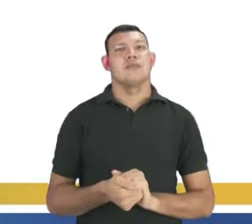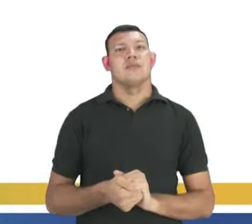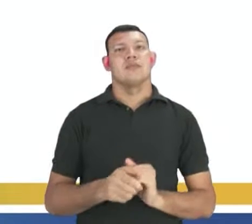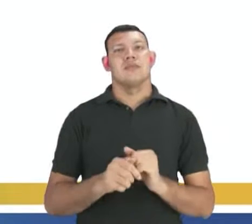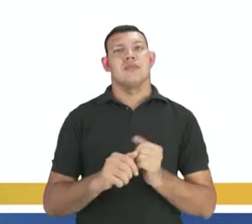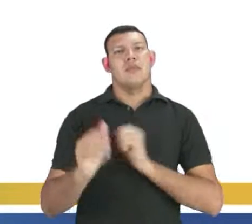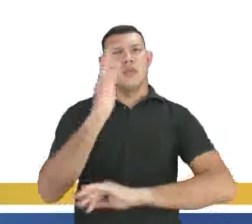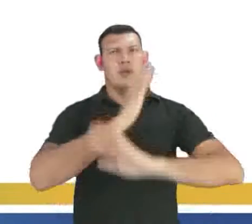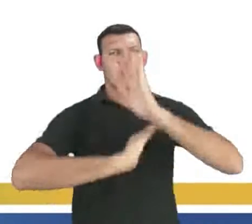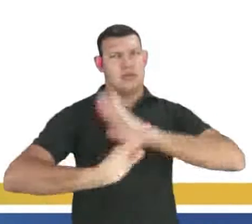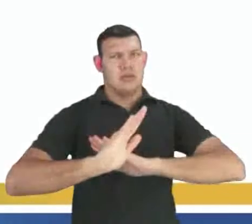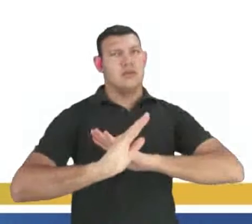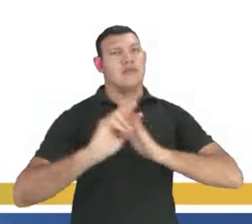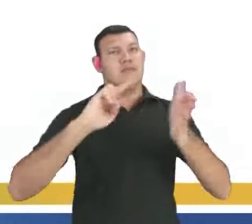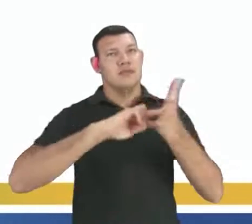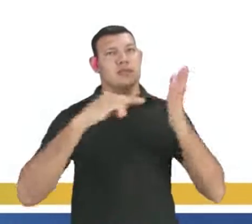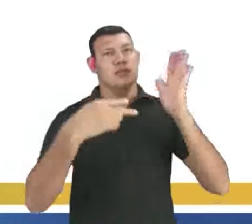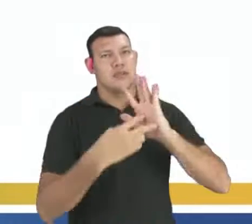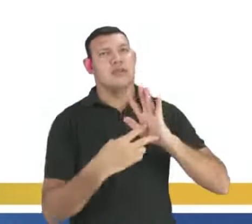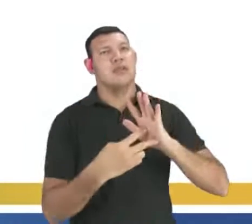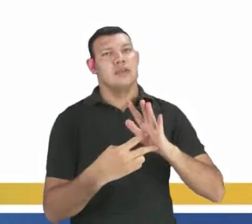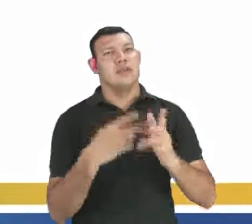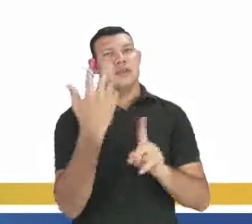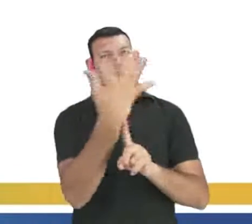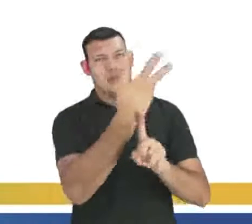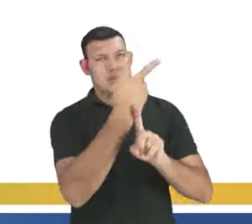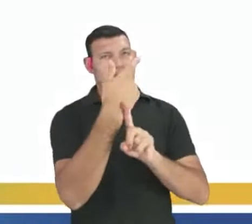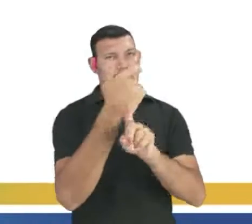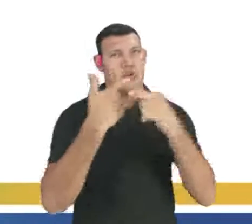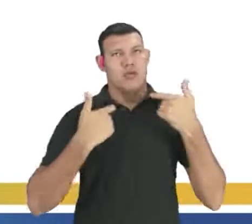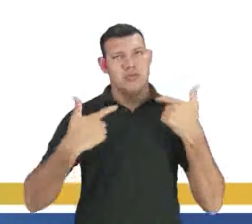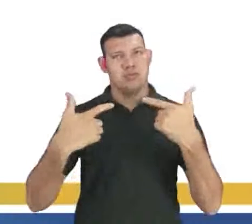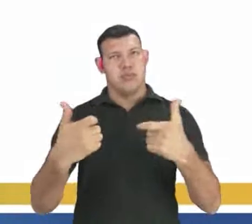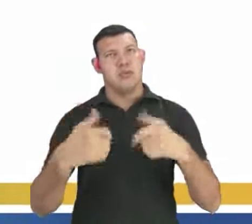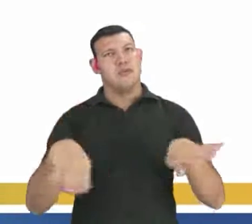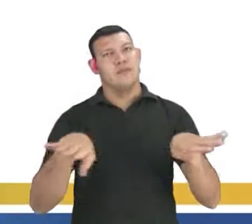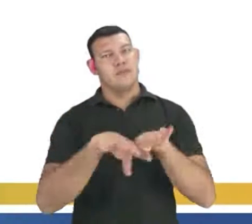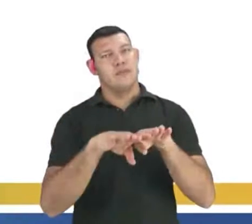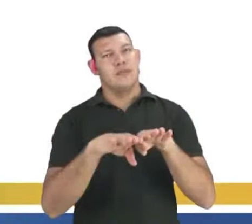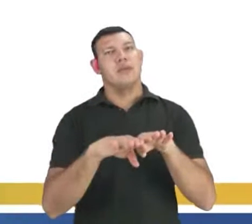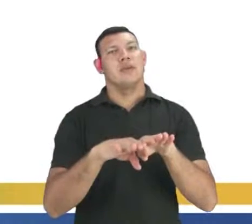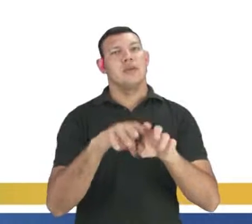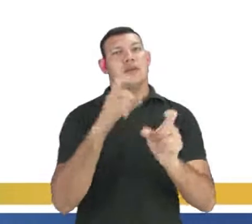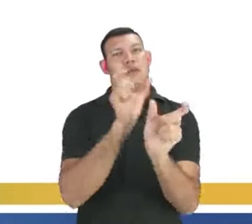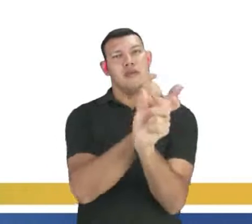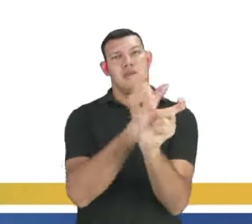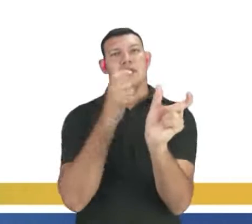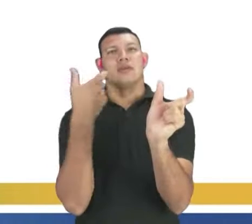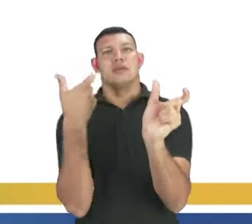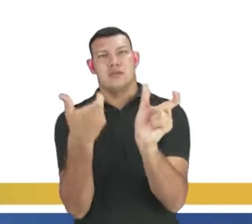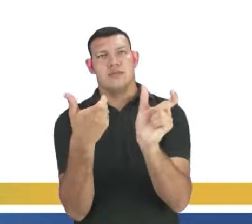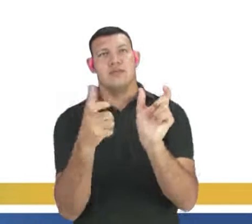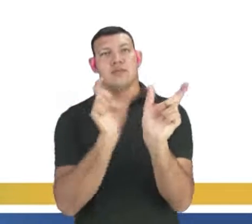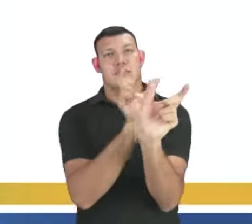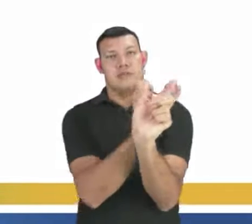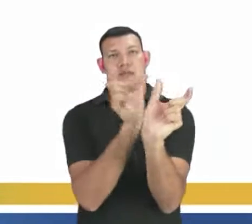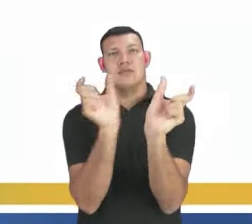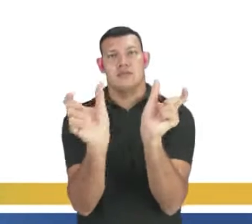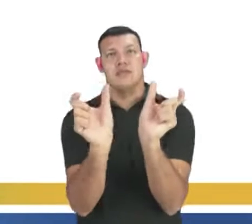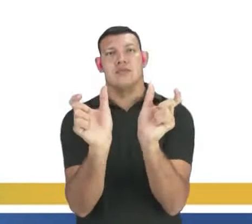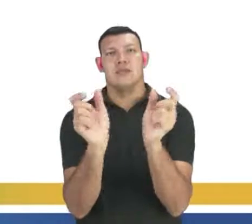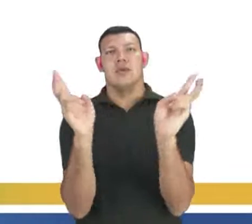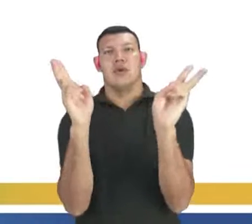arte de guerra, e aqui são retratadas como sinônimos de lutas. As artes marciais nasceram há muitos